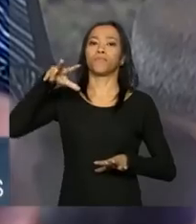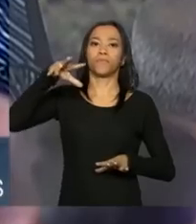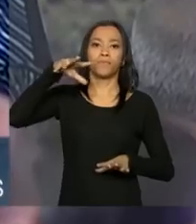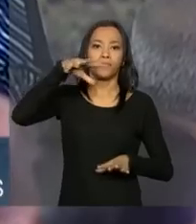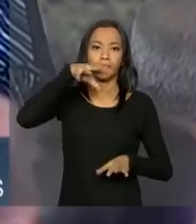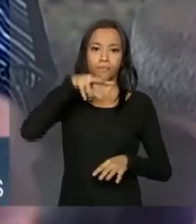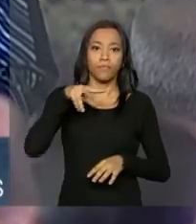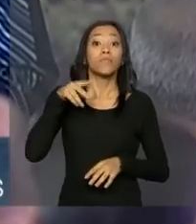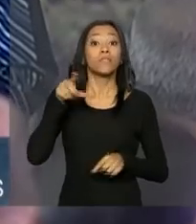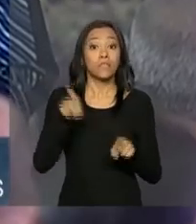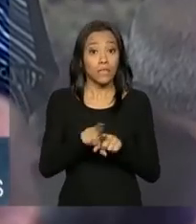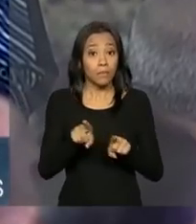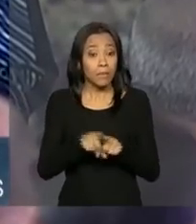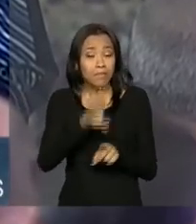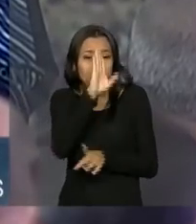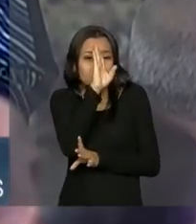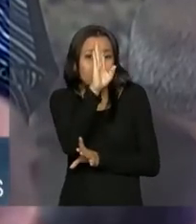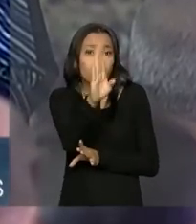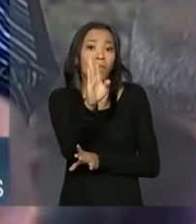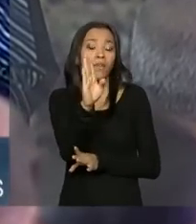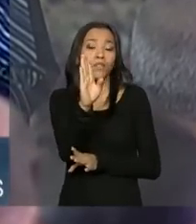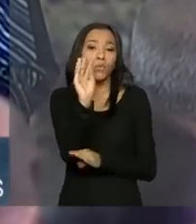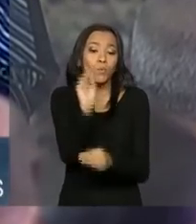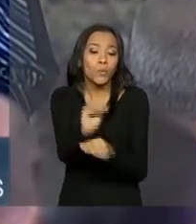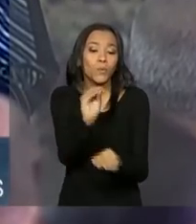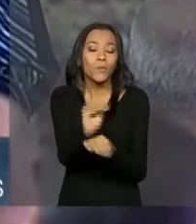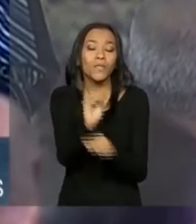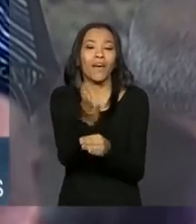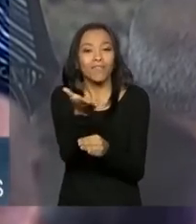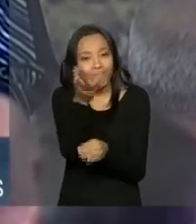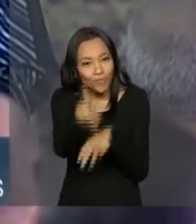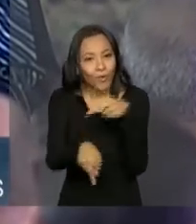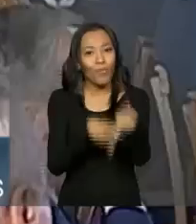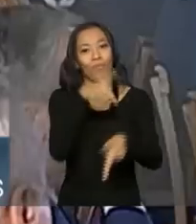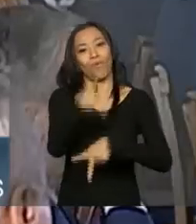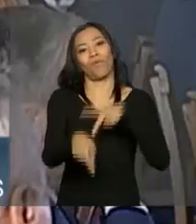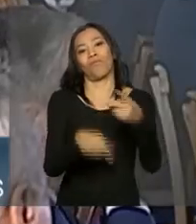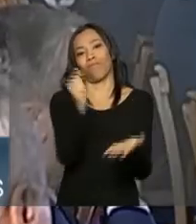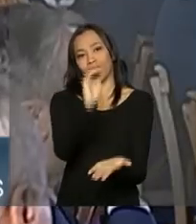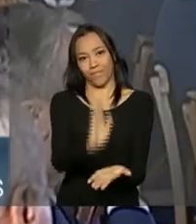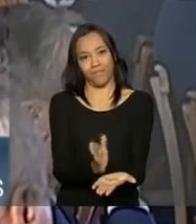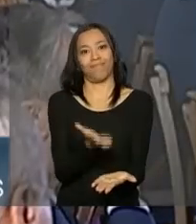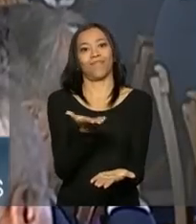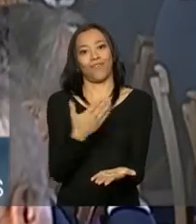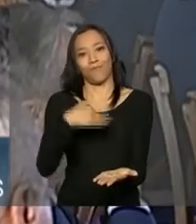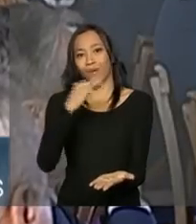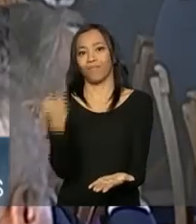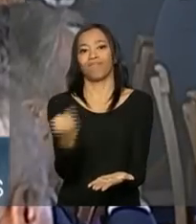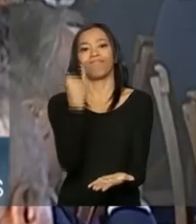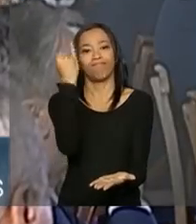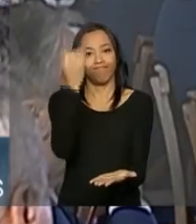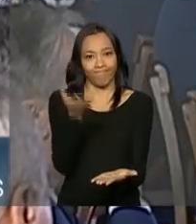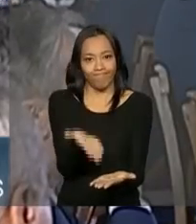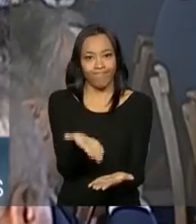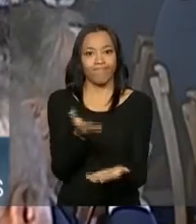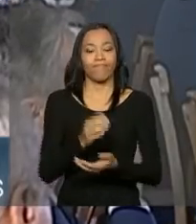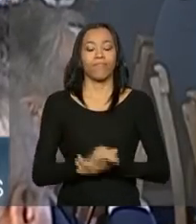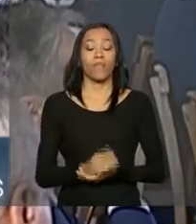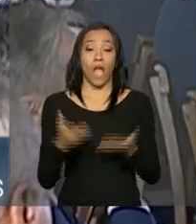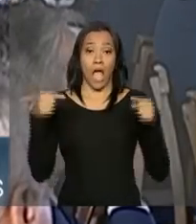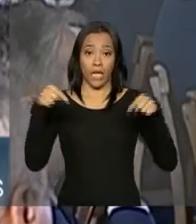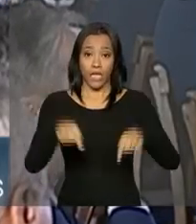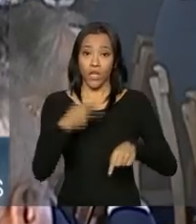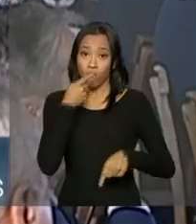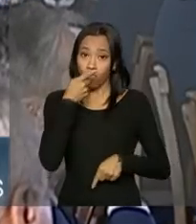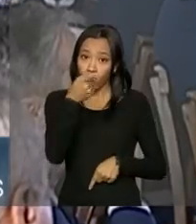na defesa do povo brasileiro, nosso maior patrimônio. E aqui eu me refiro ao